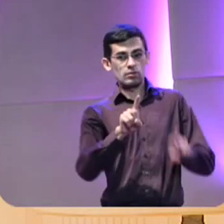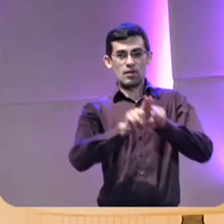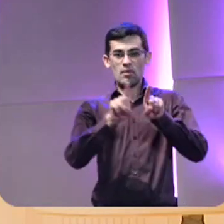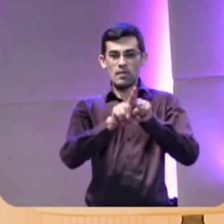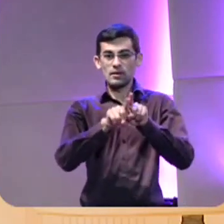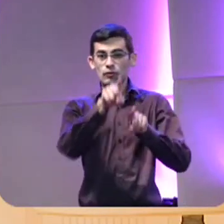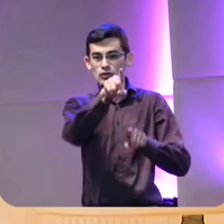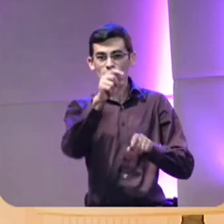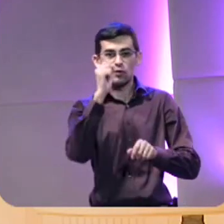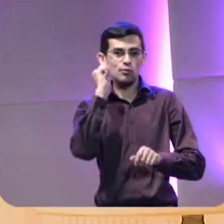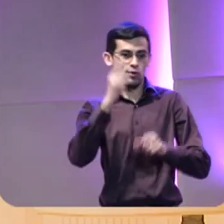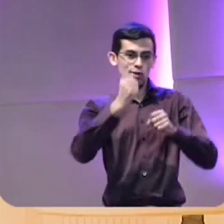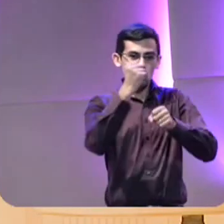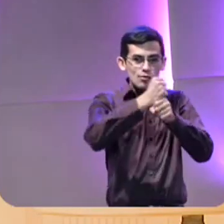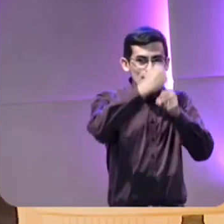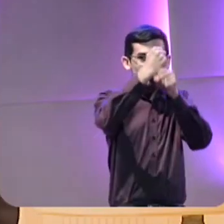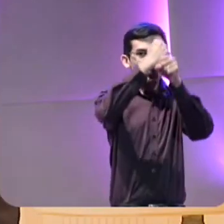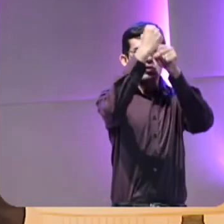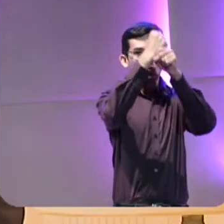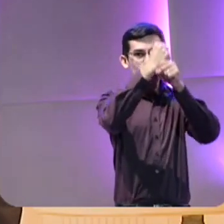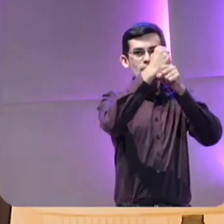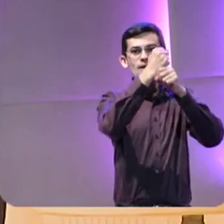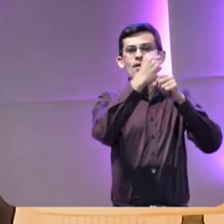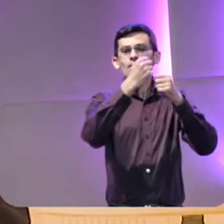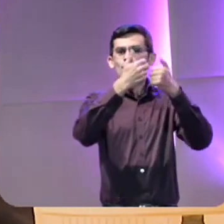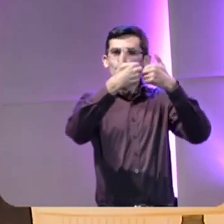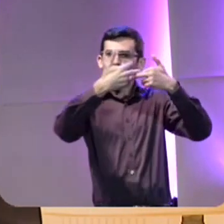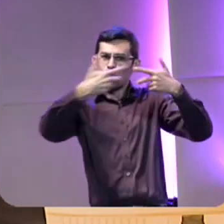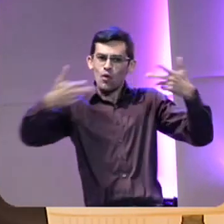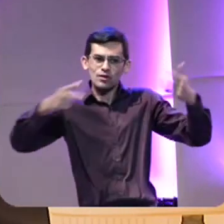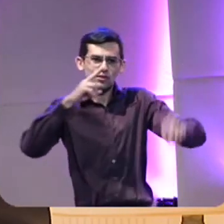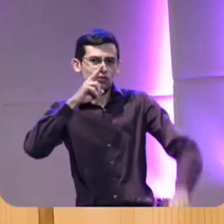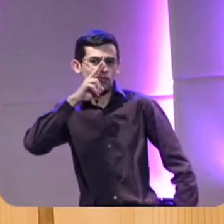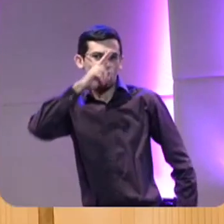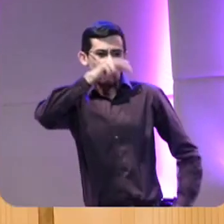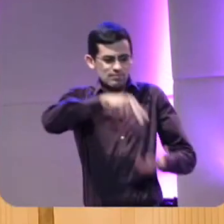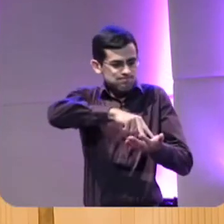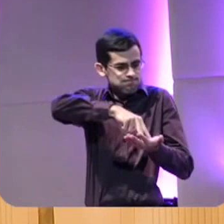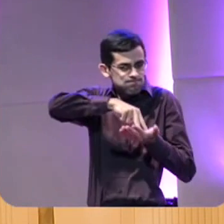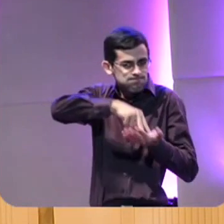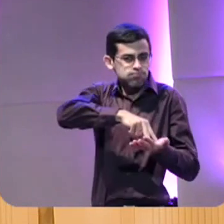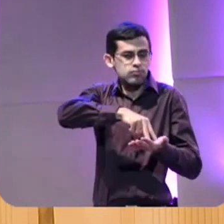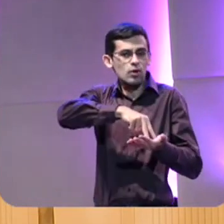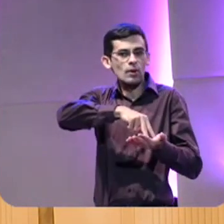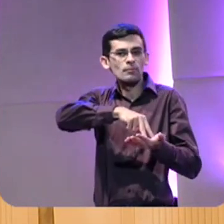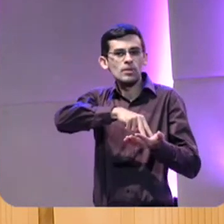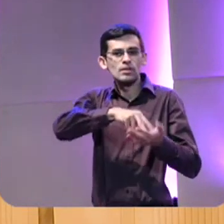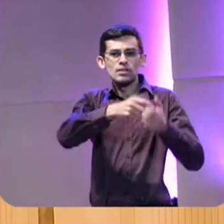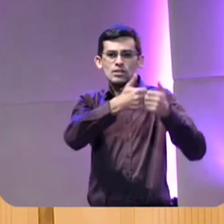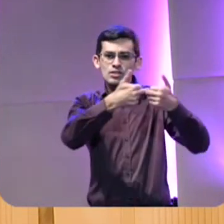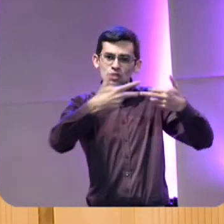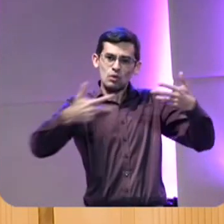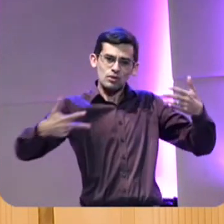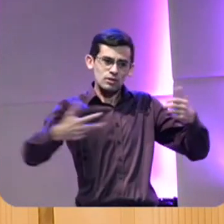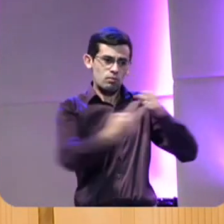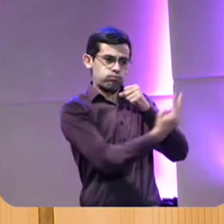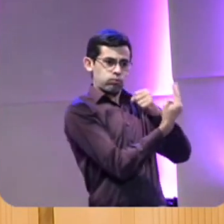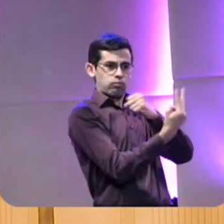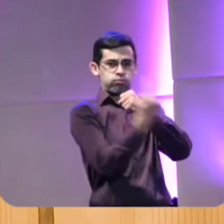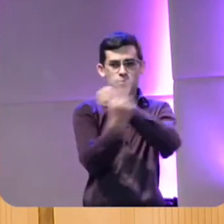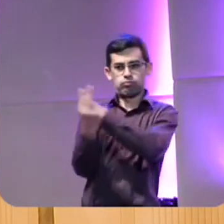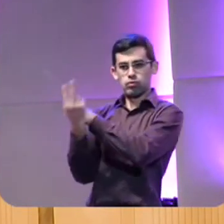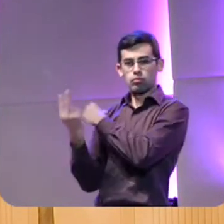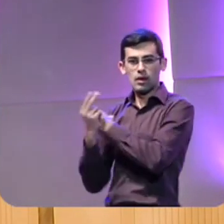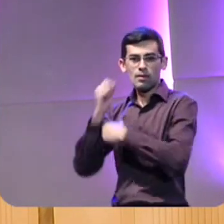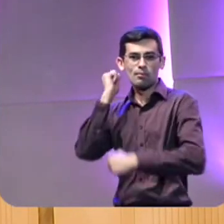sabe porque você construiu uma armadura muito forte desses equipamentos de proteção individual